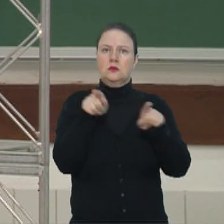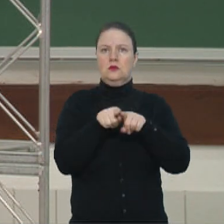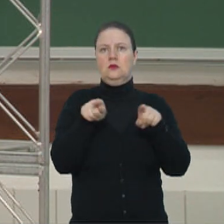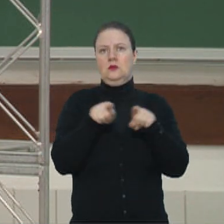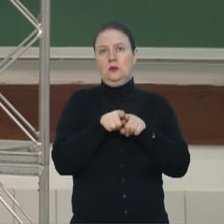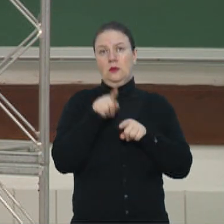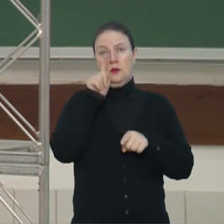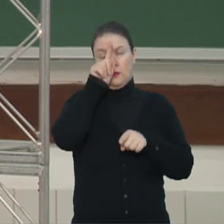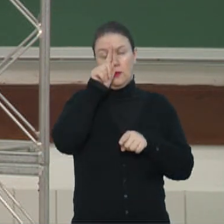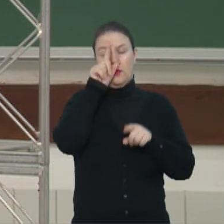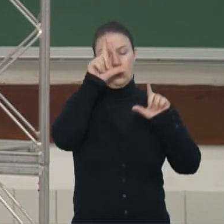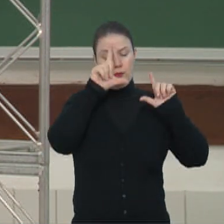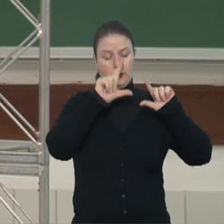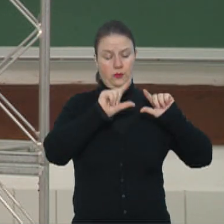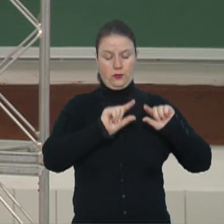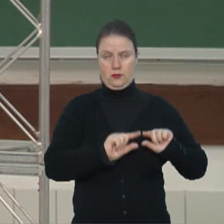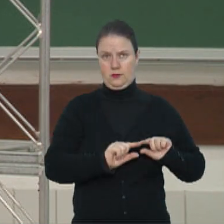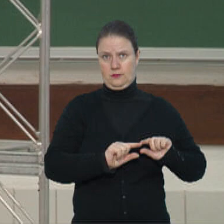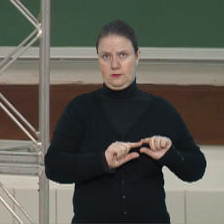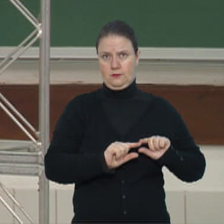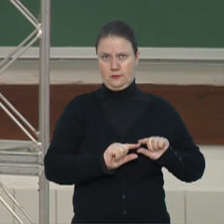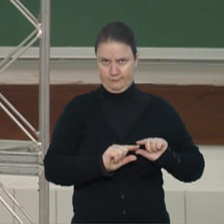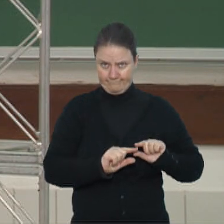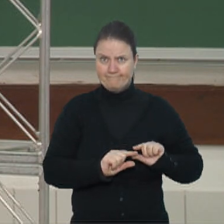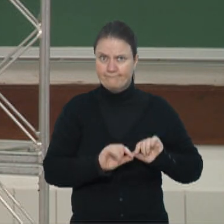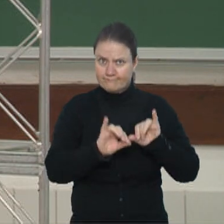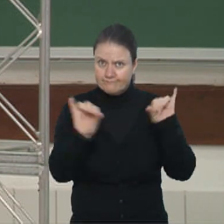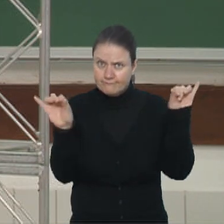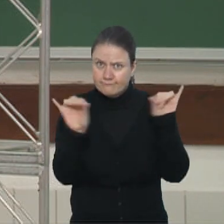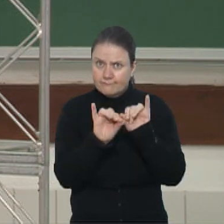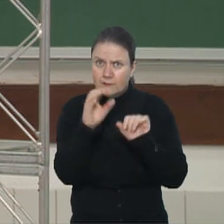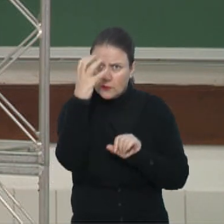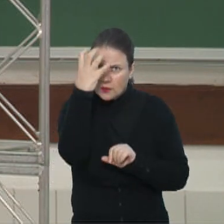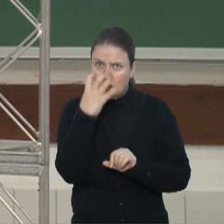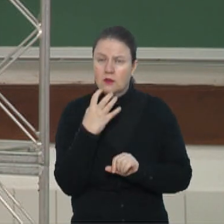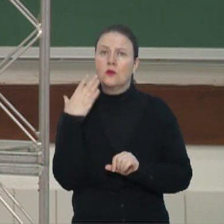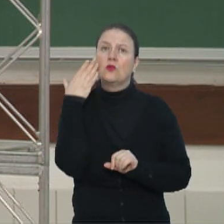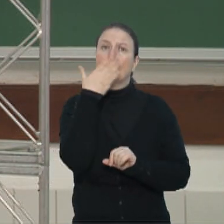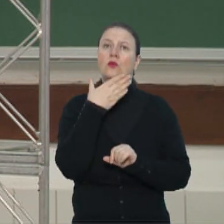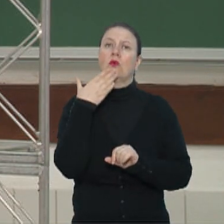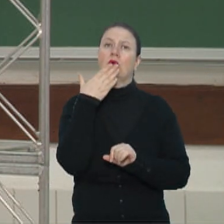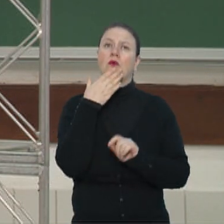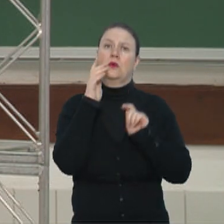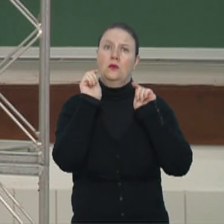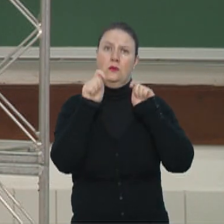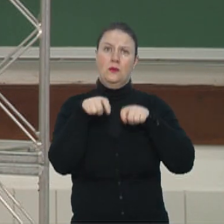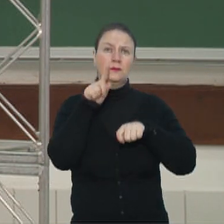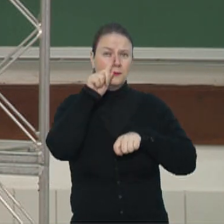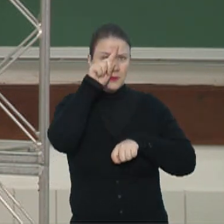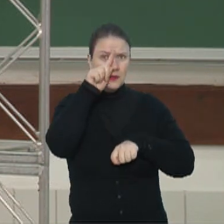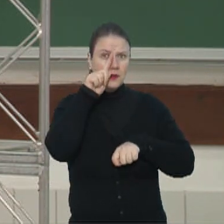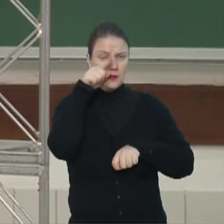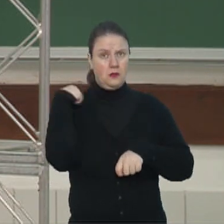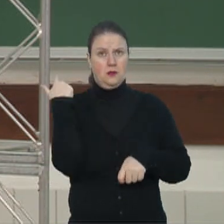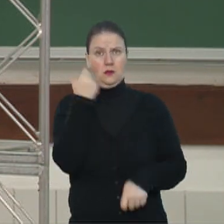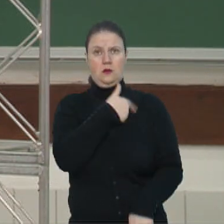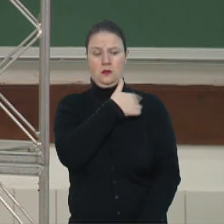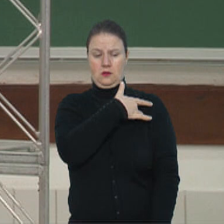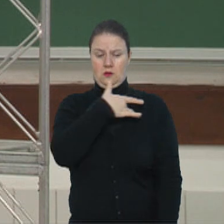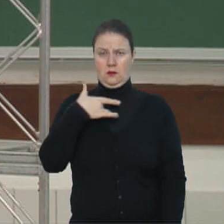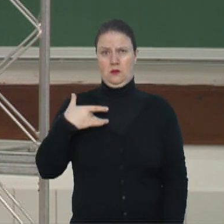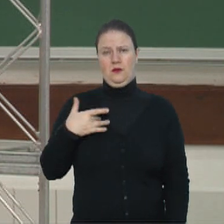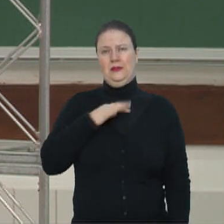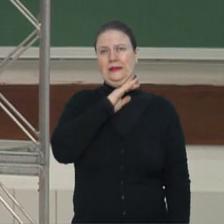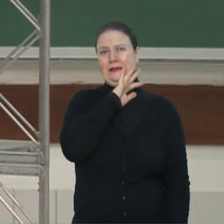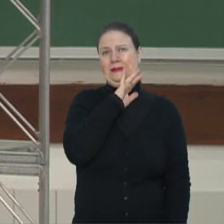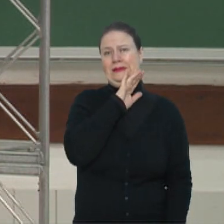o risco. Gente, e isso é muito sério. O açúcar é prejudicial à nossa saúde. Então, essa propaganda aqui,